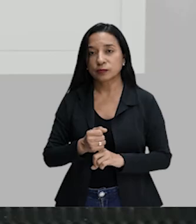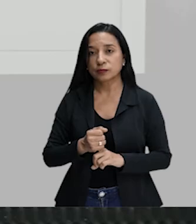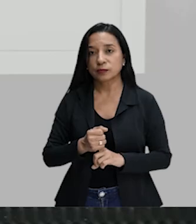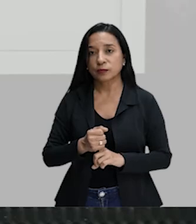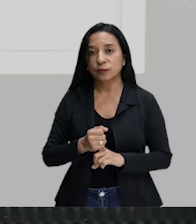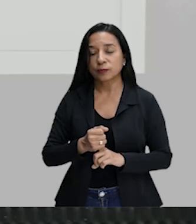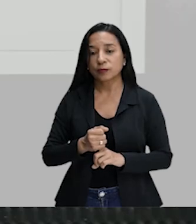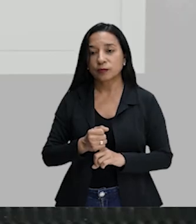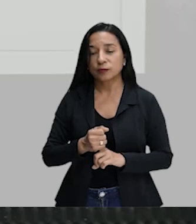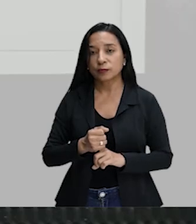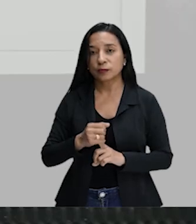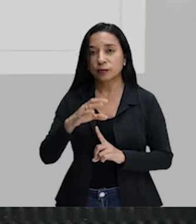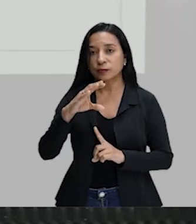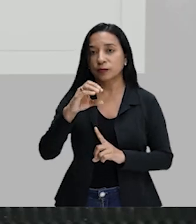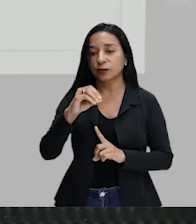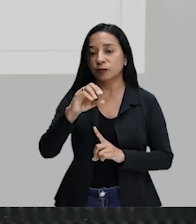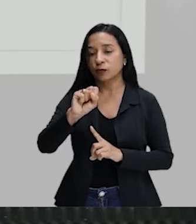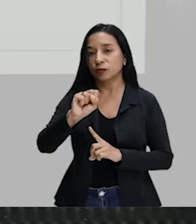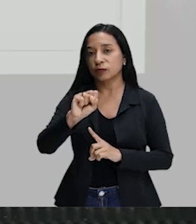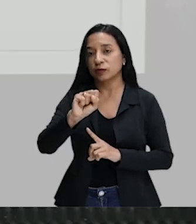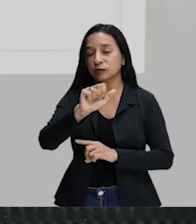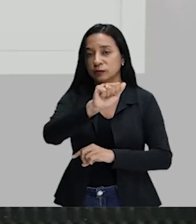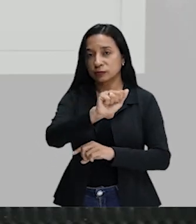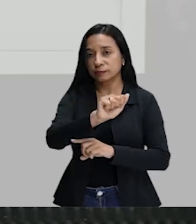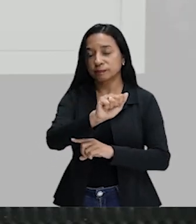o cosseno de A